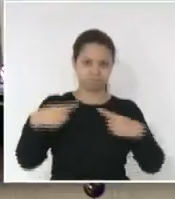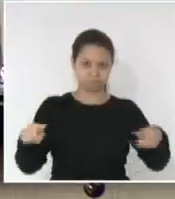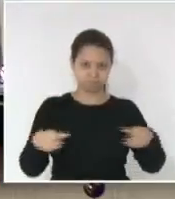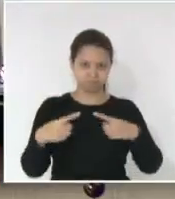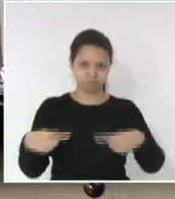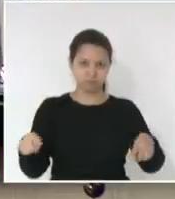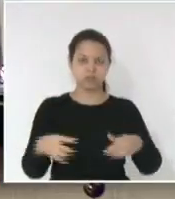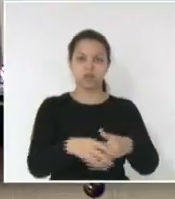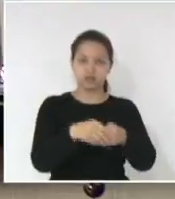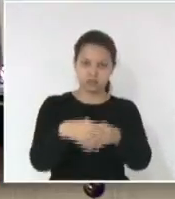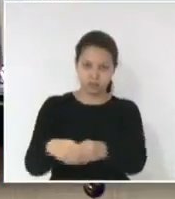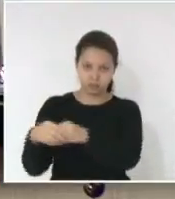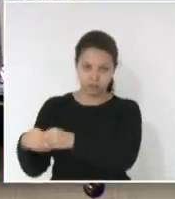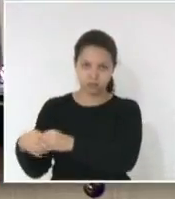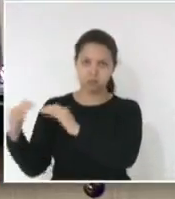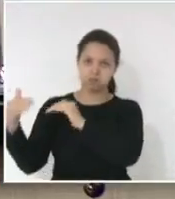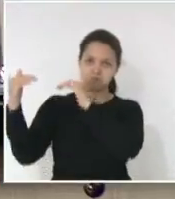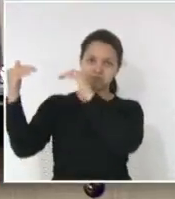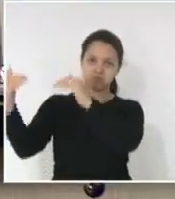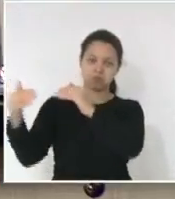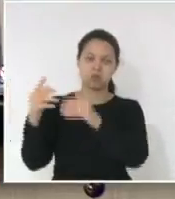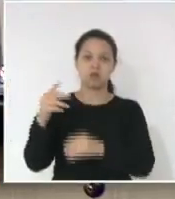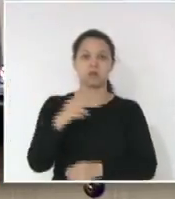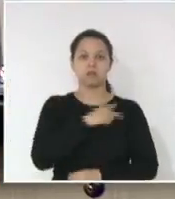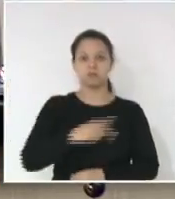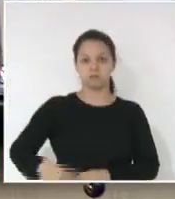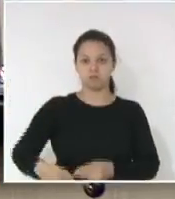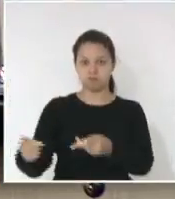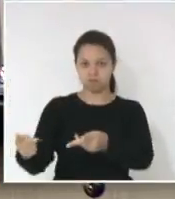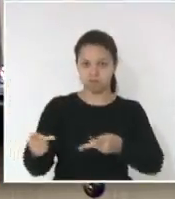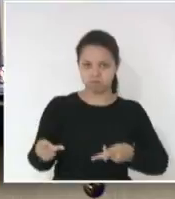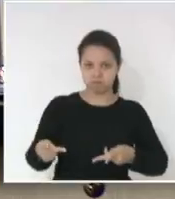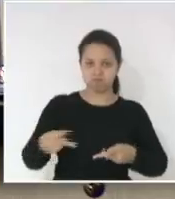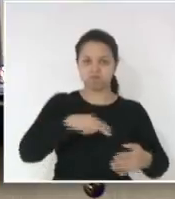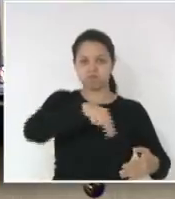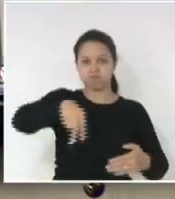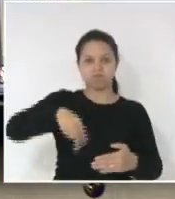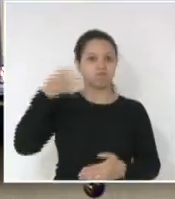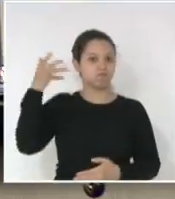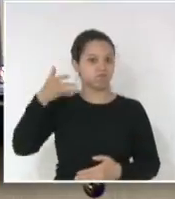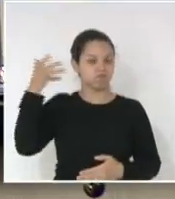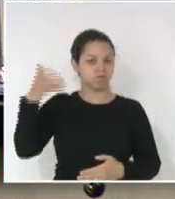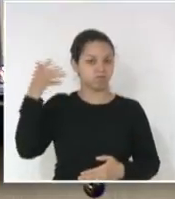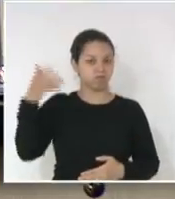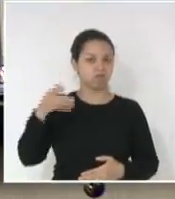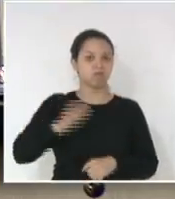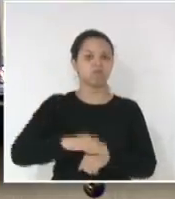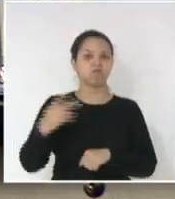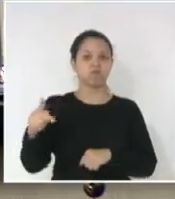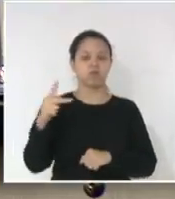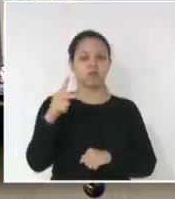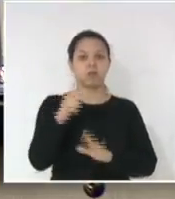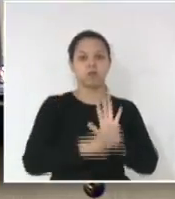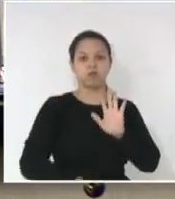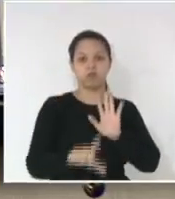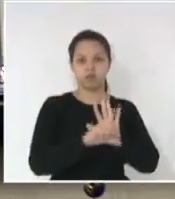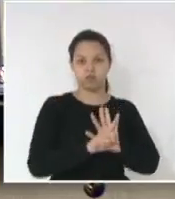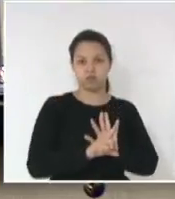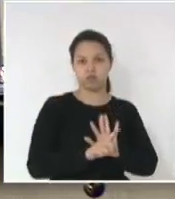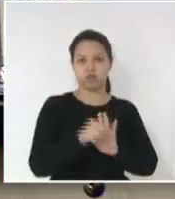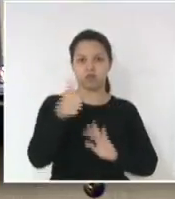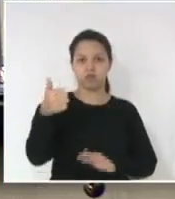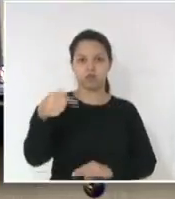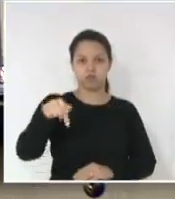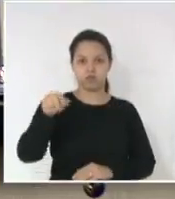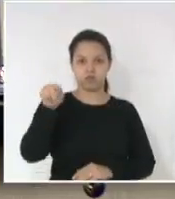as autoridades, a senhora presidente convidou para fazer uso da palavra o autor do projeto de lei da Lei Estadual 17.513, de 12